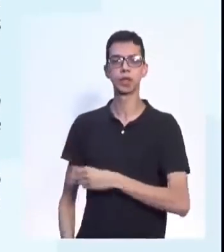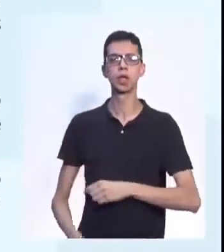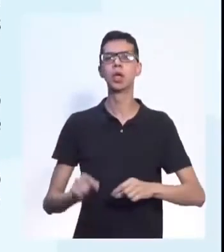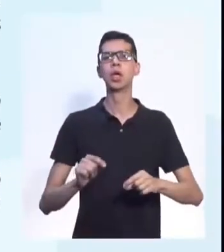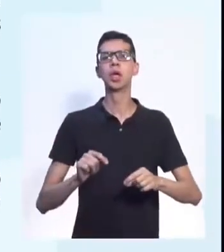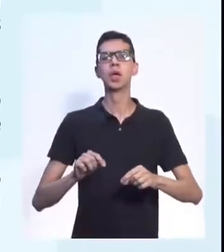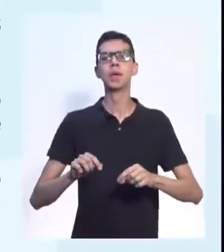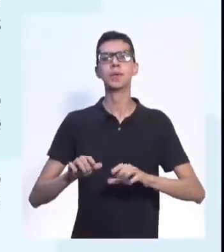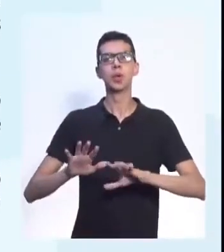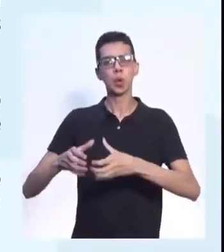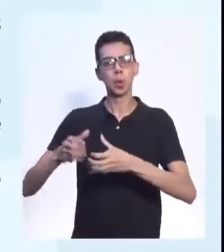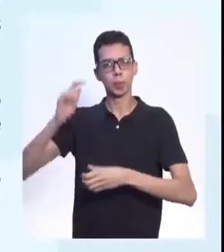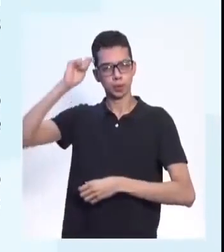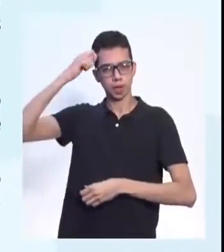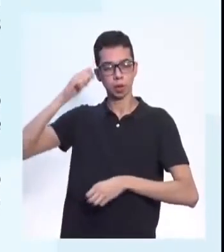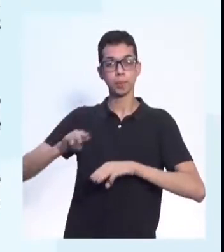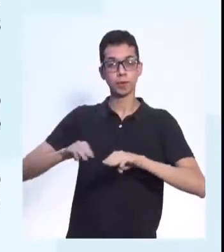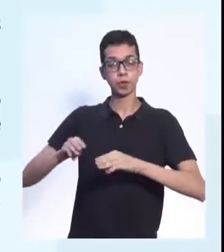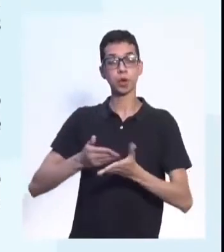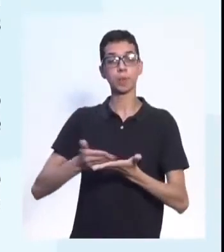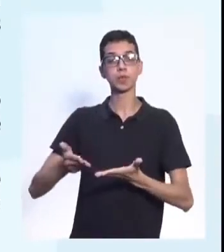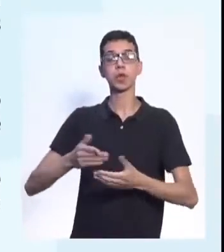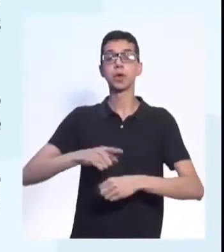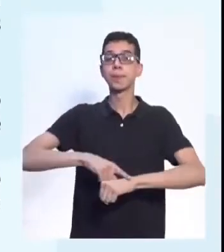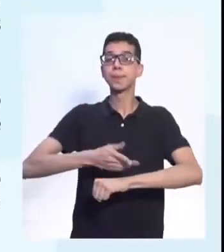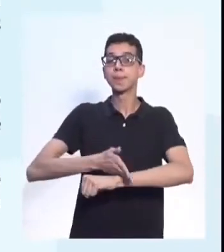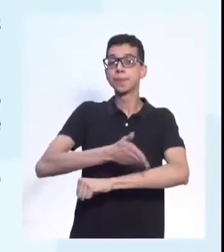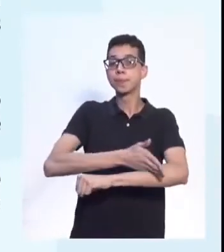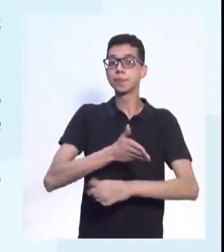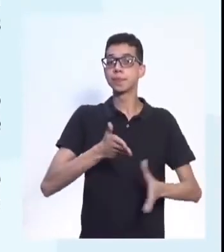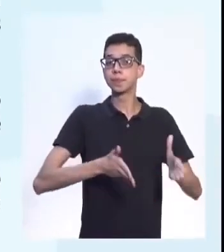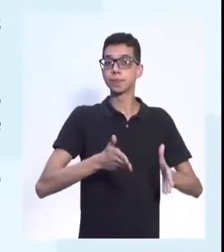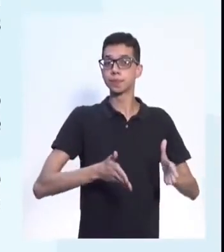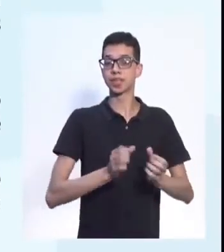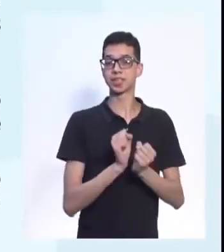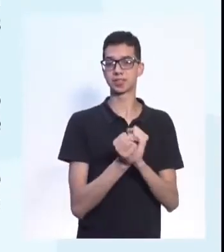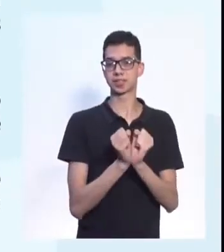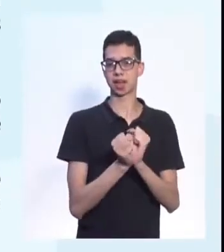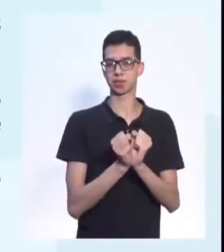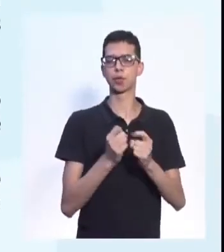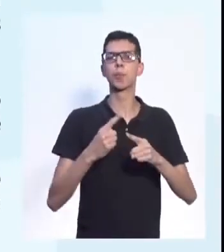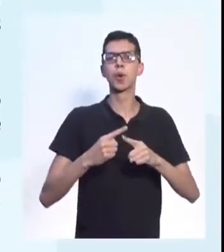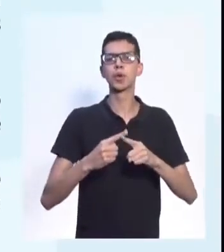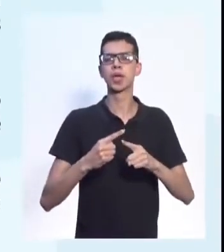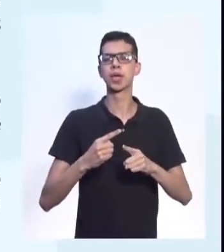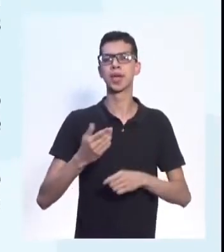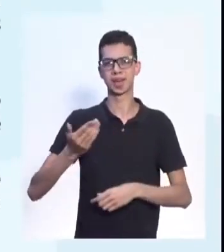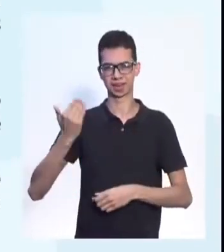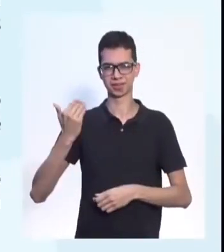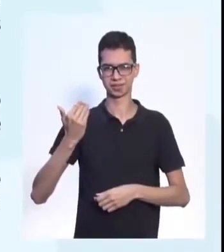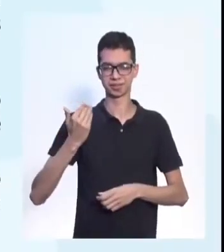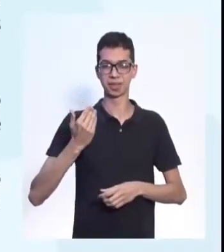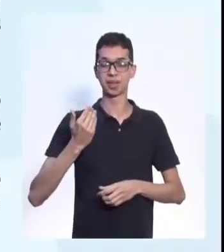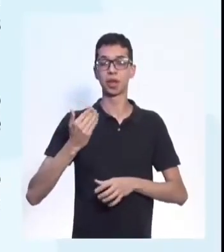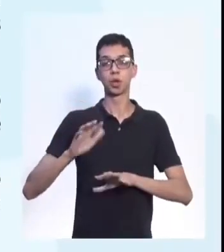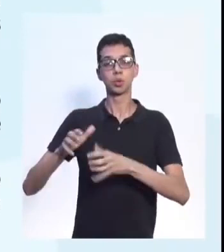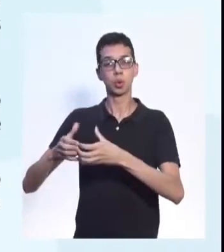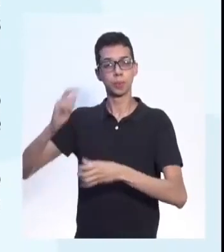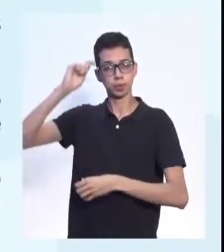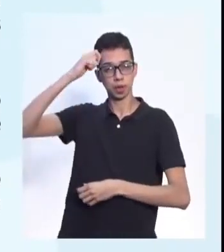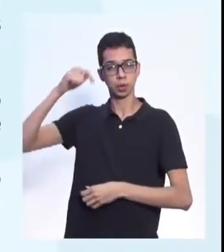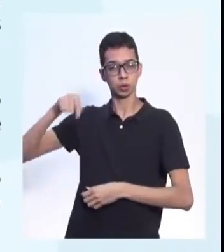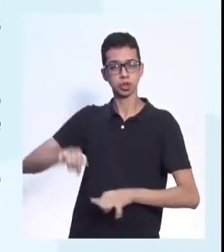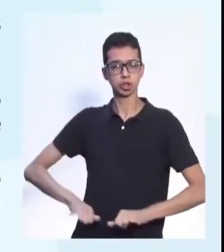da escravidão, tá? Para se defender das violências e injustiças praticadas contra os negros escravizados, né? E como uma